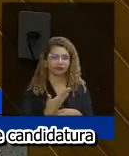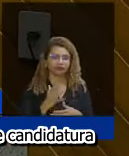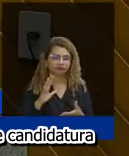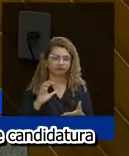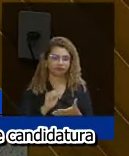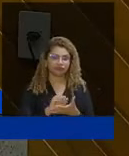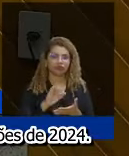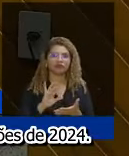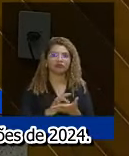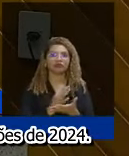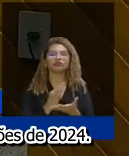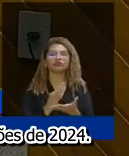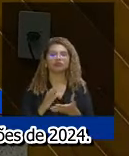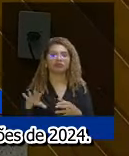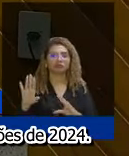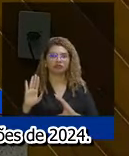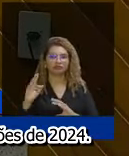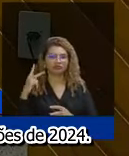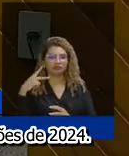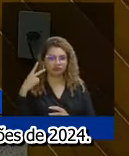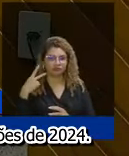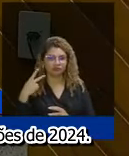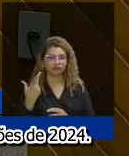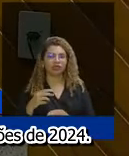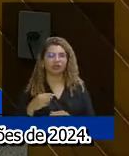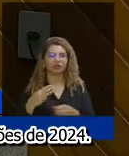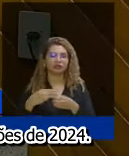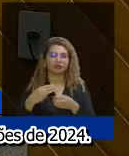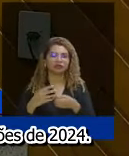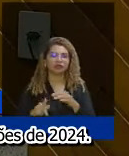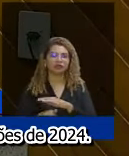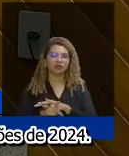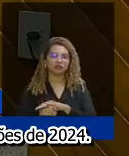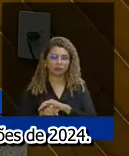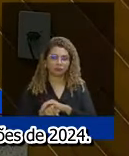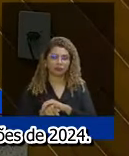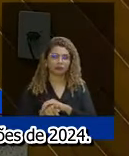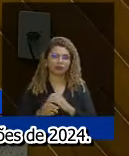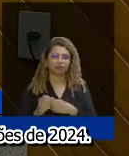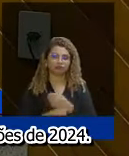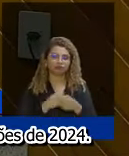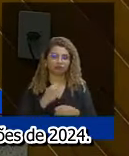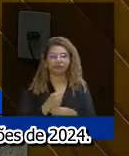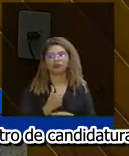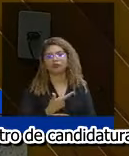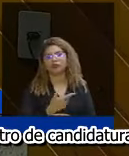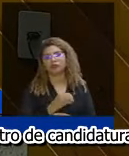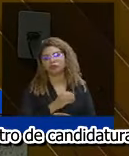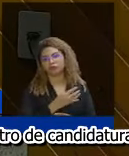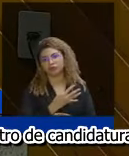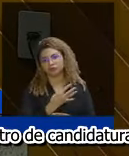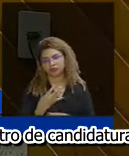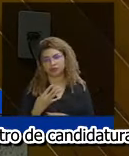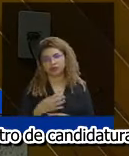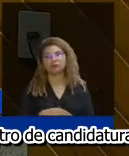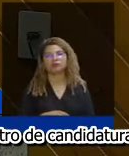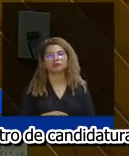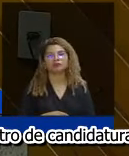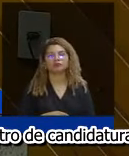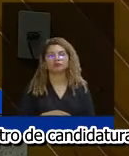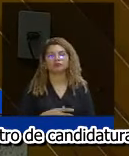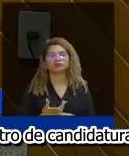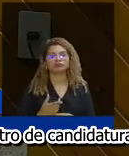de candidatura ao cargo de vereador no município de Pracuúba nas eleições de 2024. A decisão proferida pelo juízo de primeiro